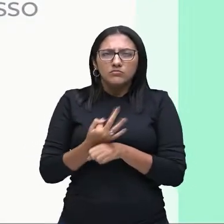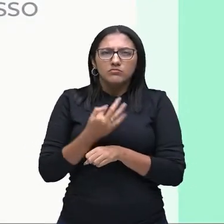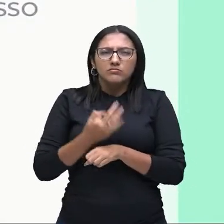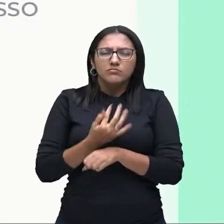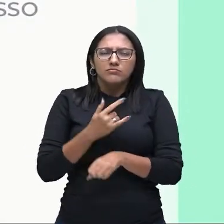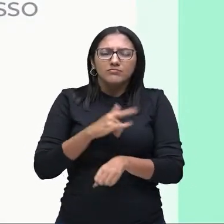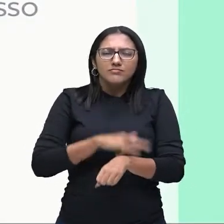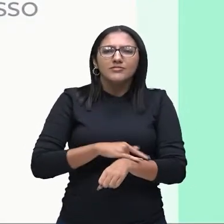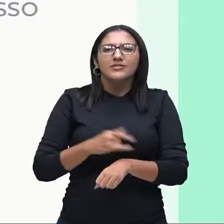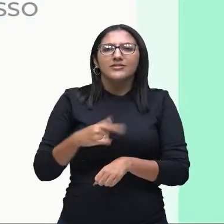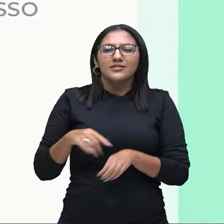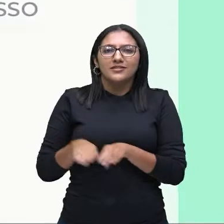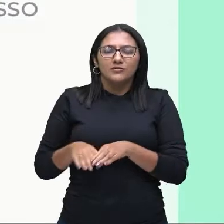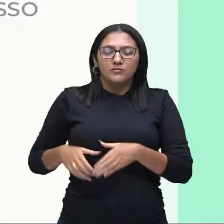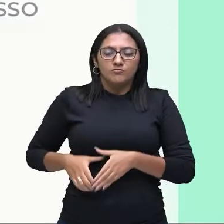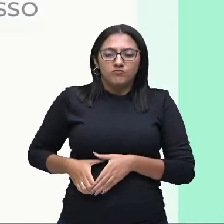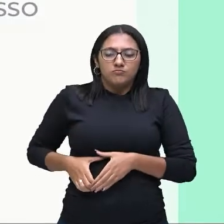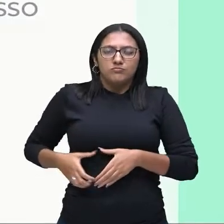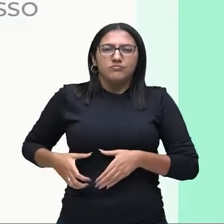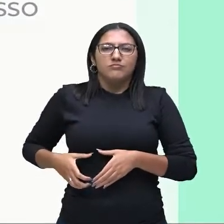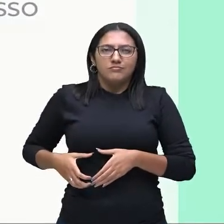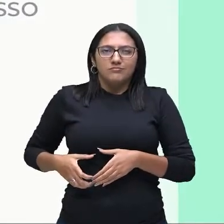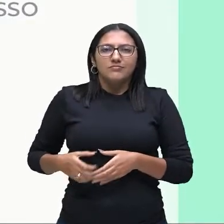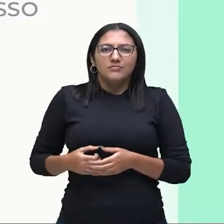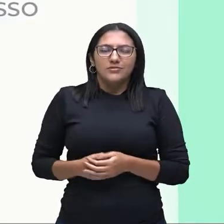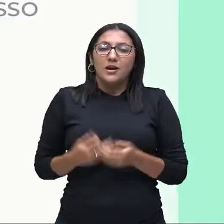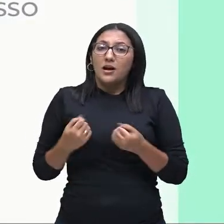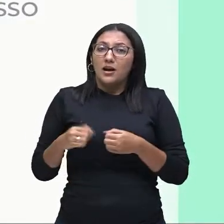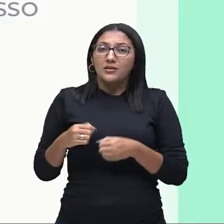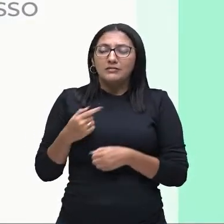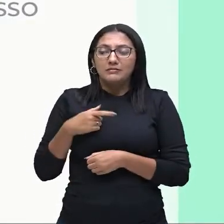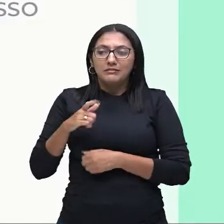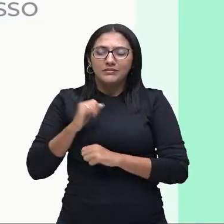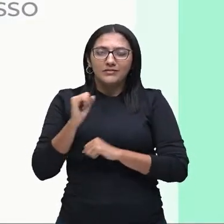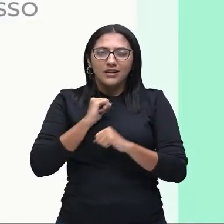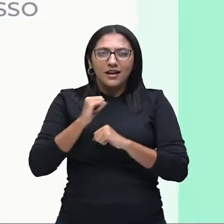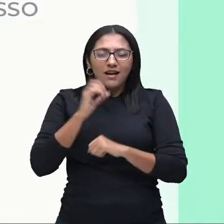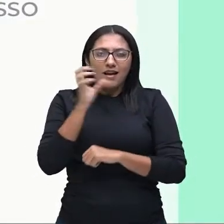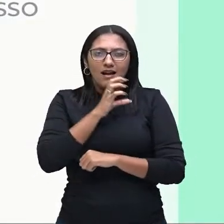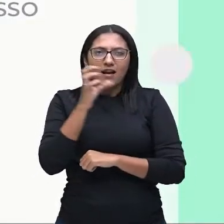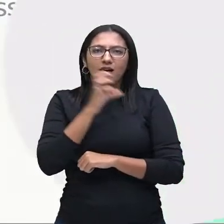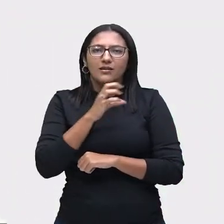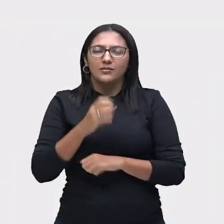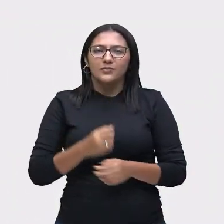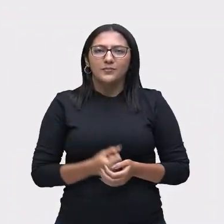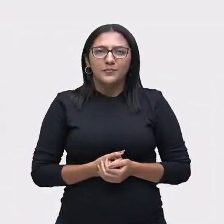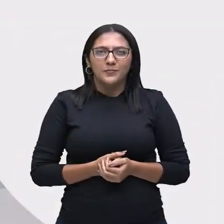banheiro, é quando a bexiga está cheia. E a gente precisa correr para o banheiro para fazer xixi.